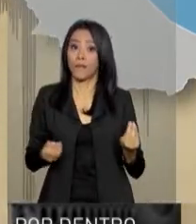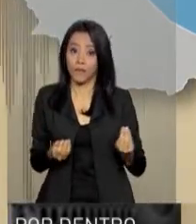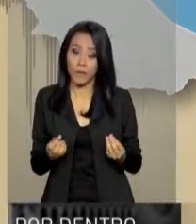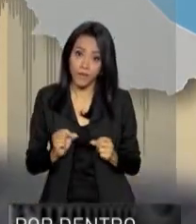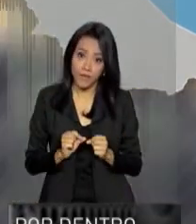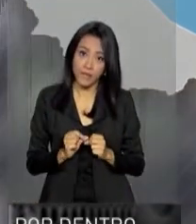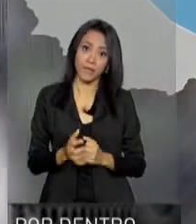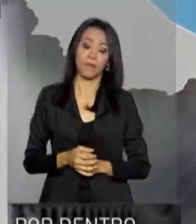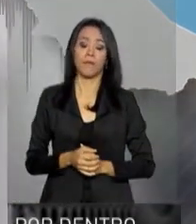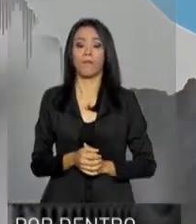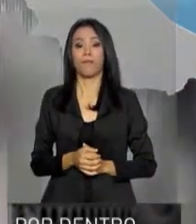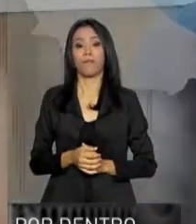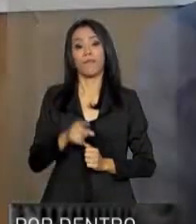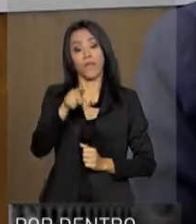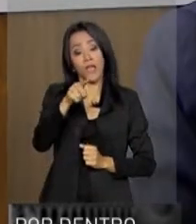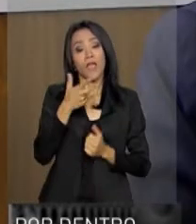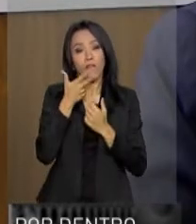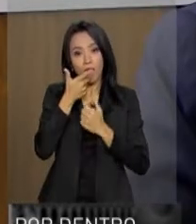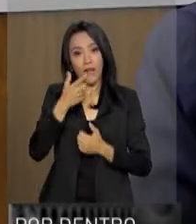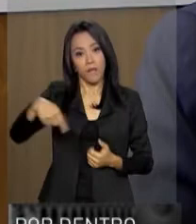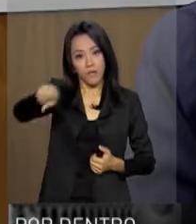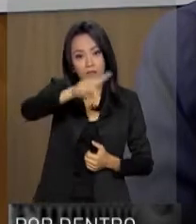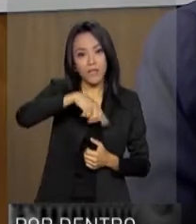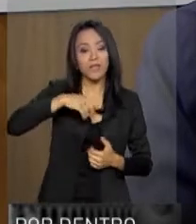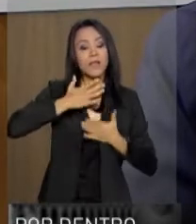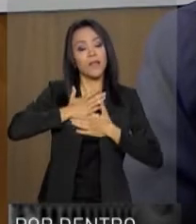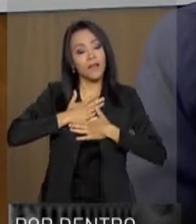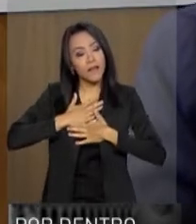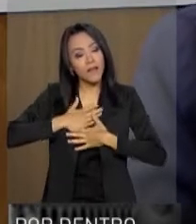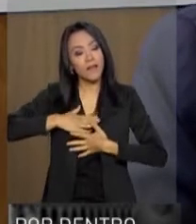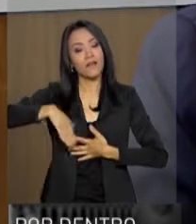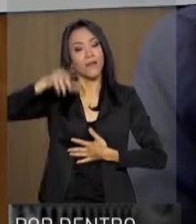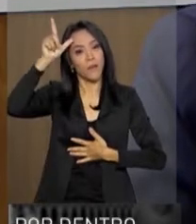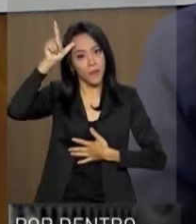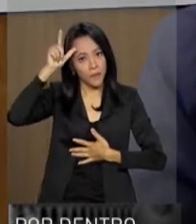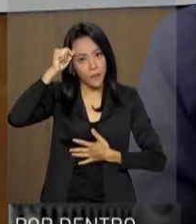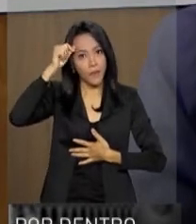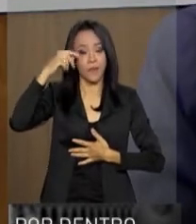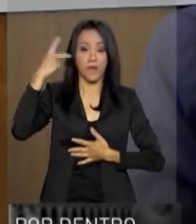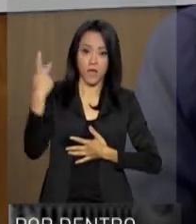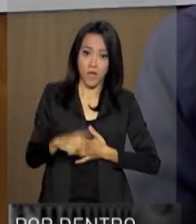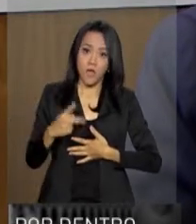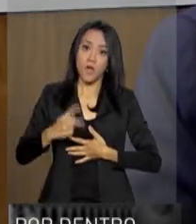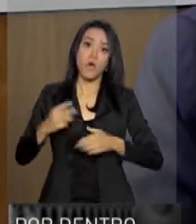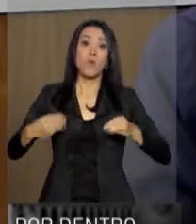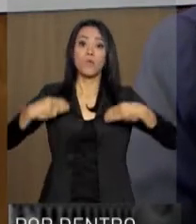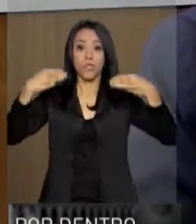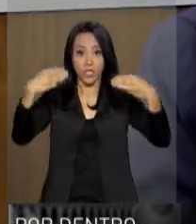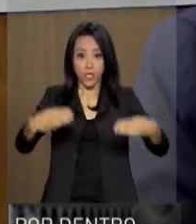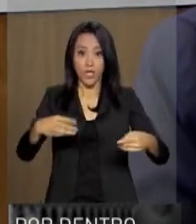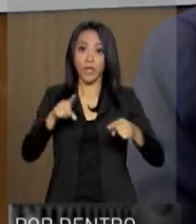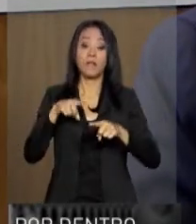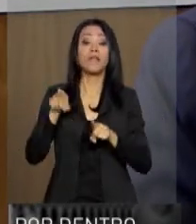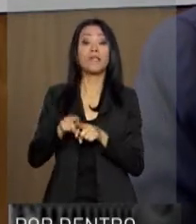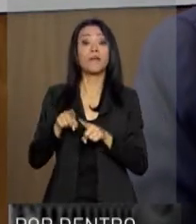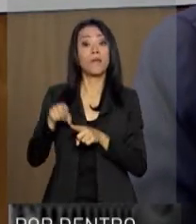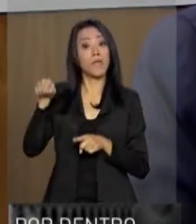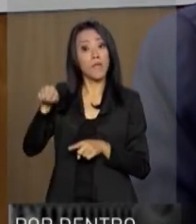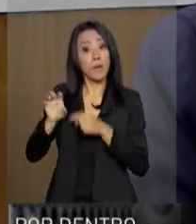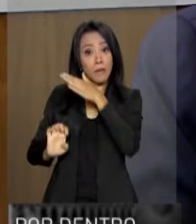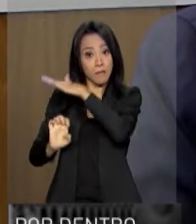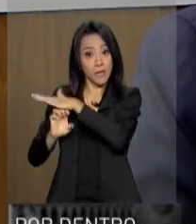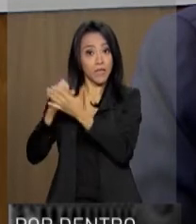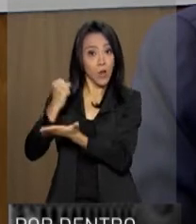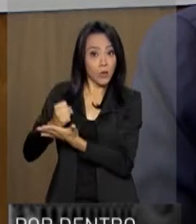que os amazonenses podem ficar tranquilos o ministério através da telebrás com a empresa contratada via sat